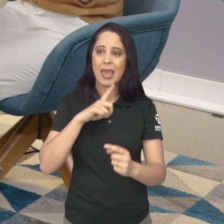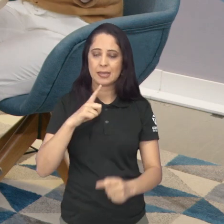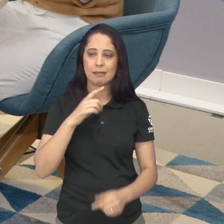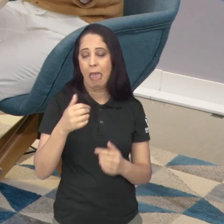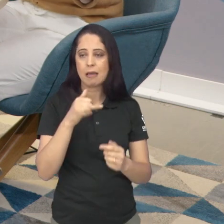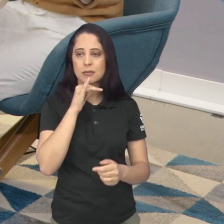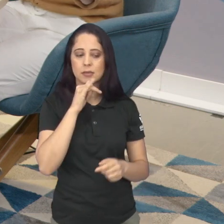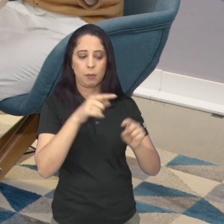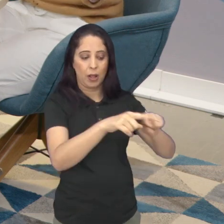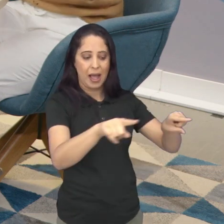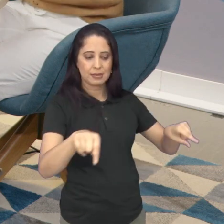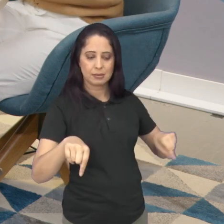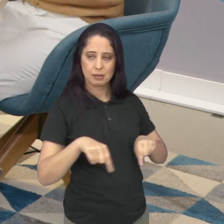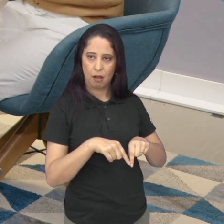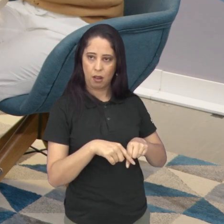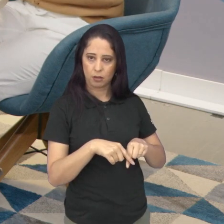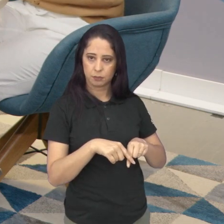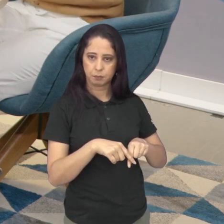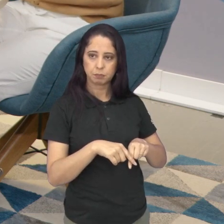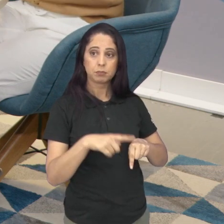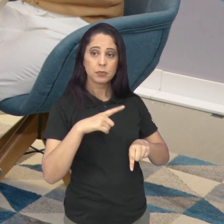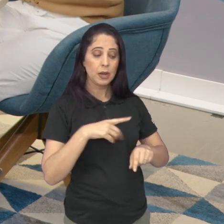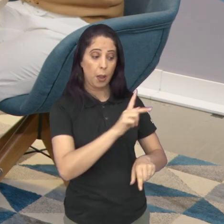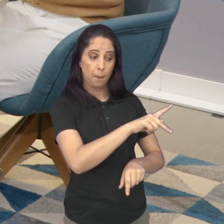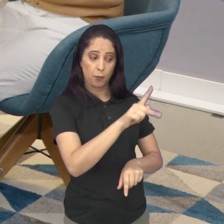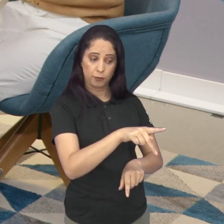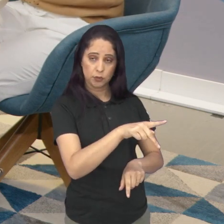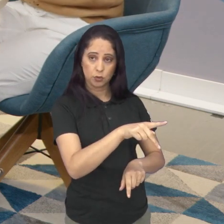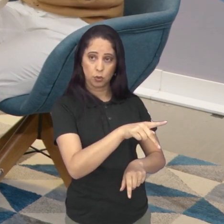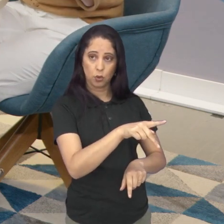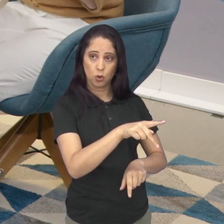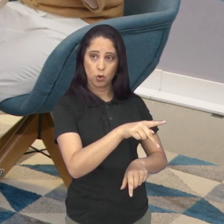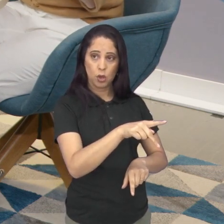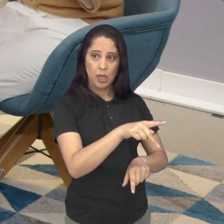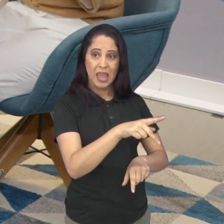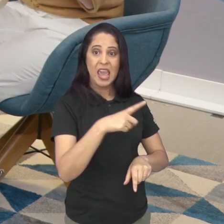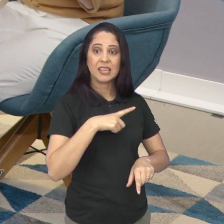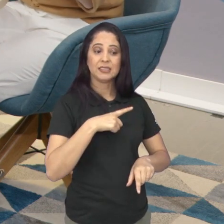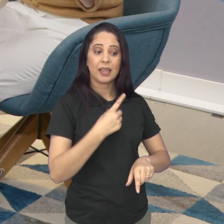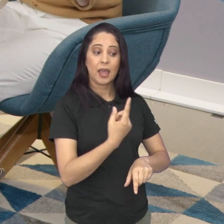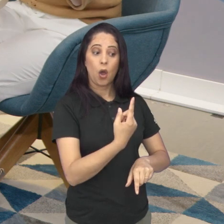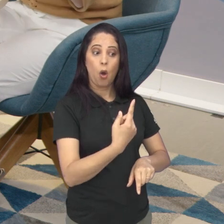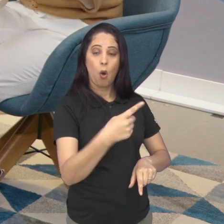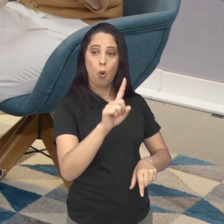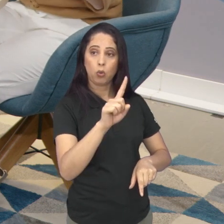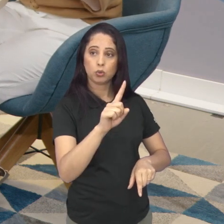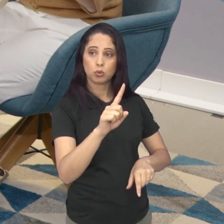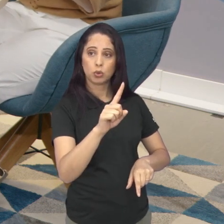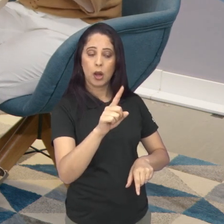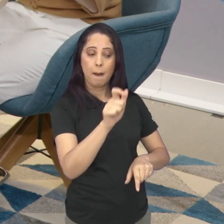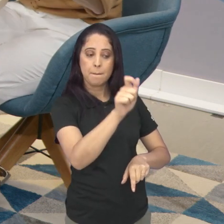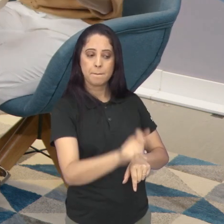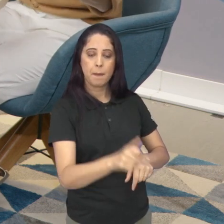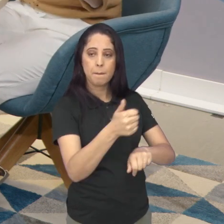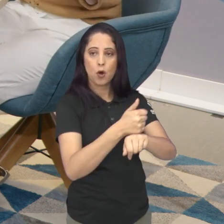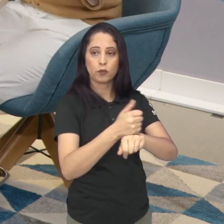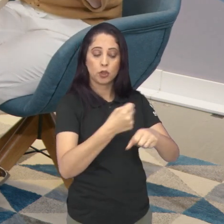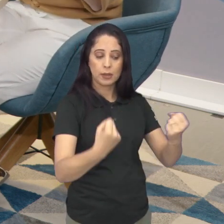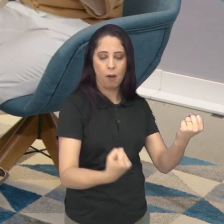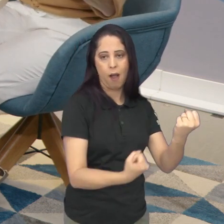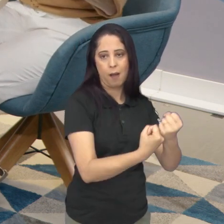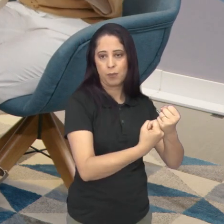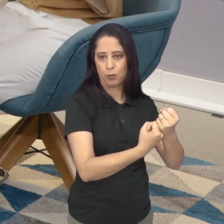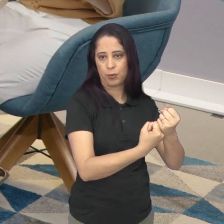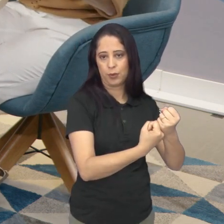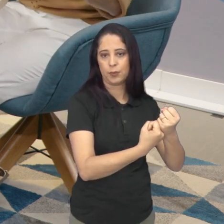ajudante terapêutico na sala. Esse é até um nome que vai merecer várias discussões. Não são todas as crianças que têm, não são